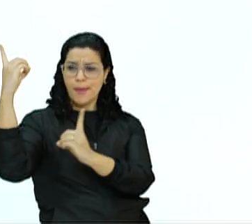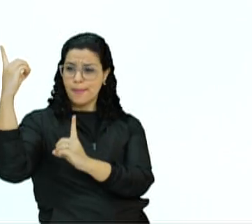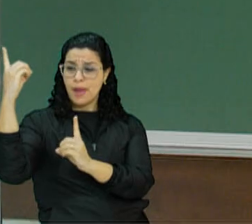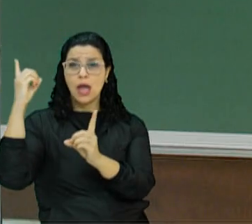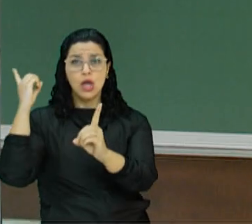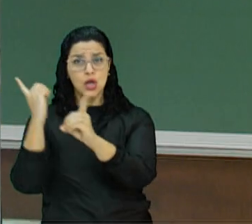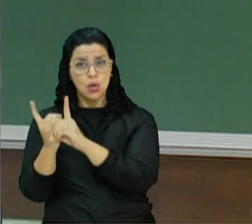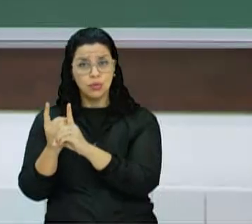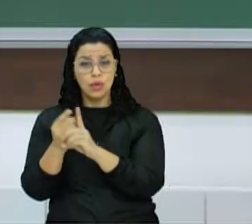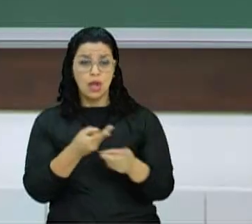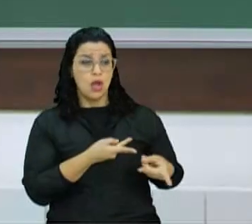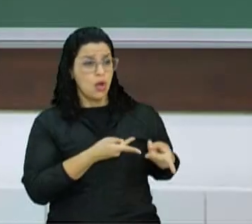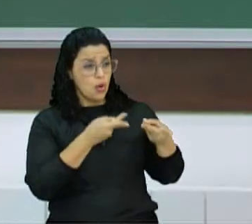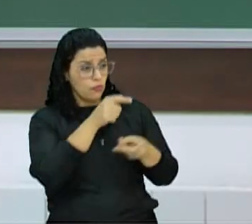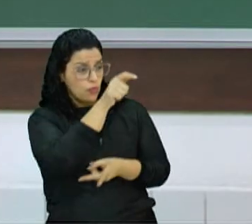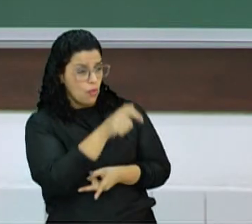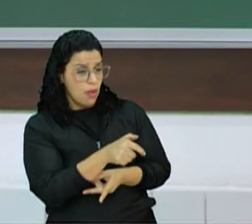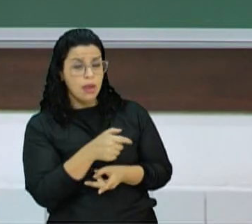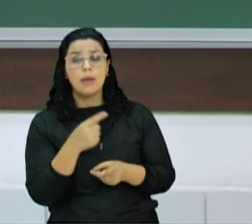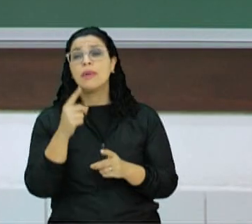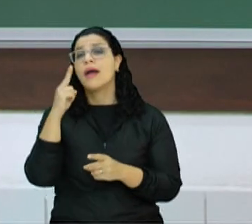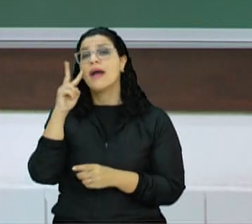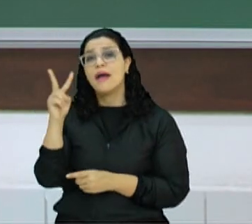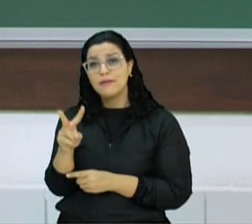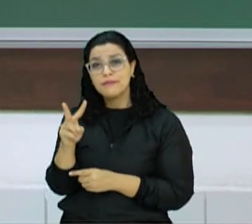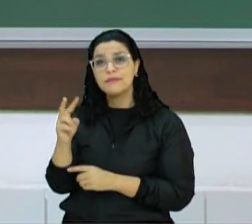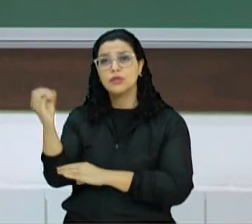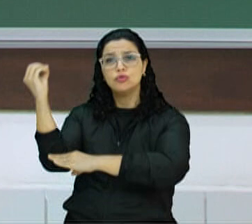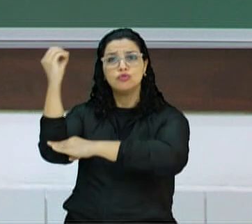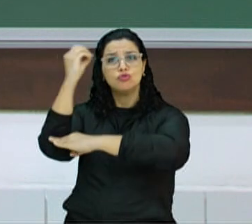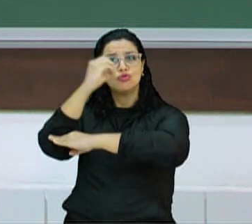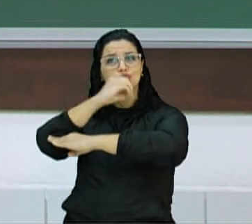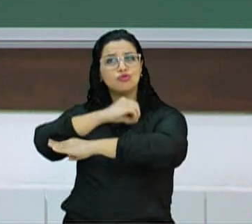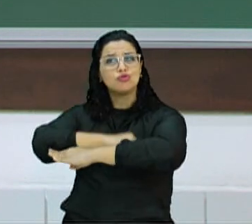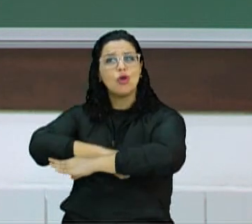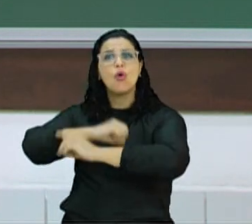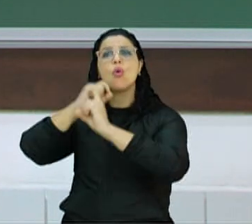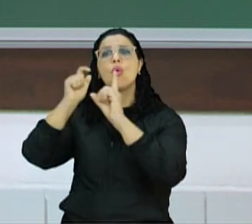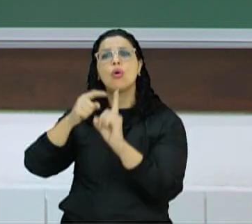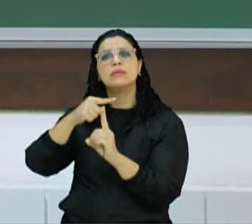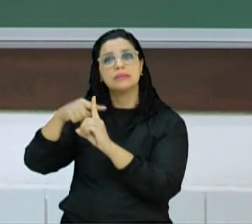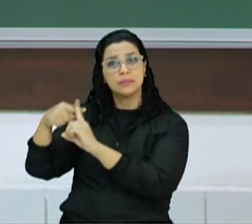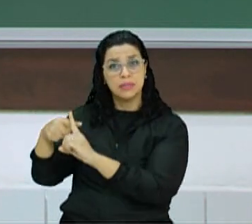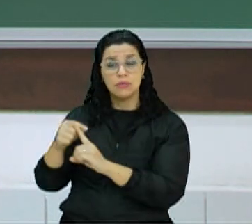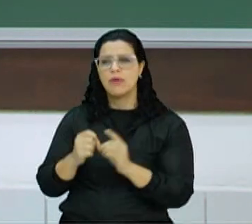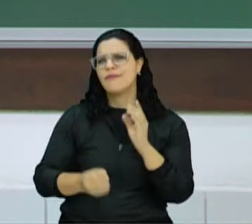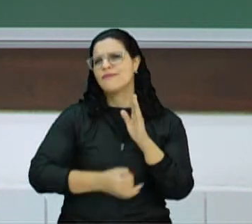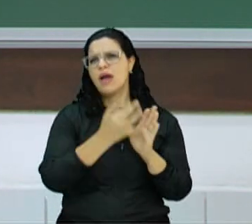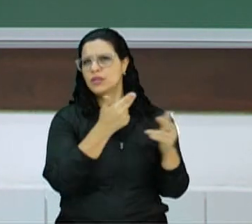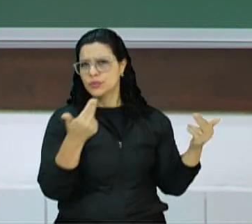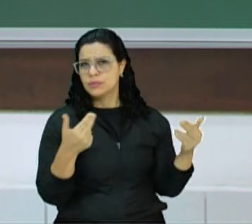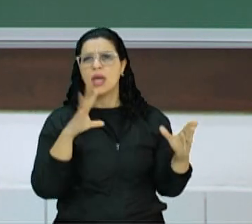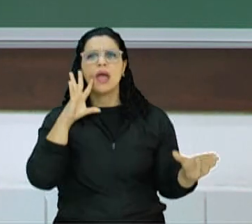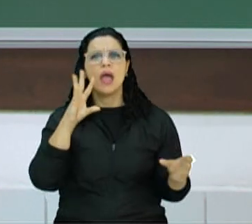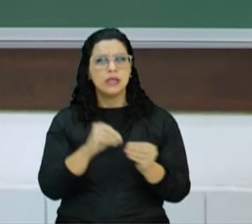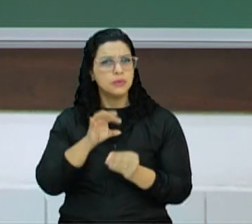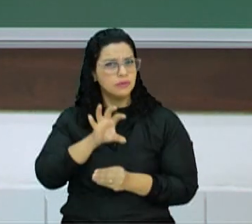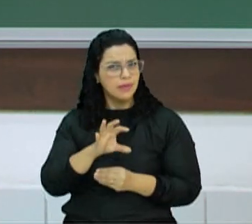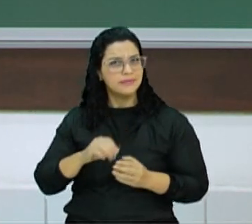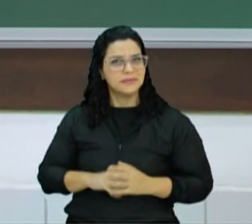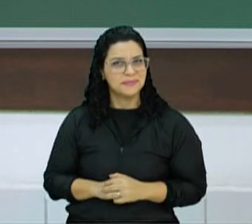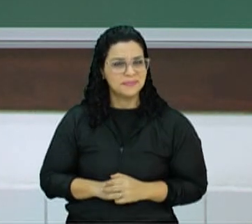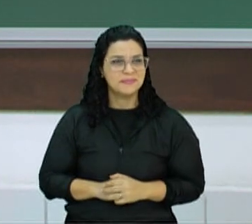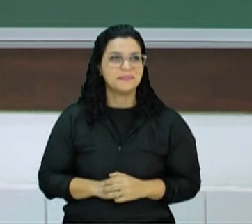cemitério. Como eu falei para vocês, é de uma forma resumida, aconteceu várias das situações, mas resumindo, foi isso, tudo bem?